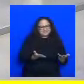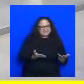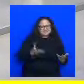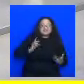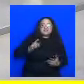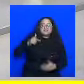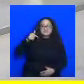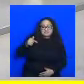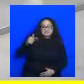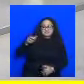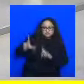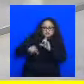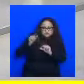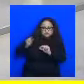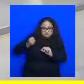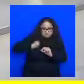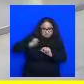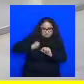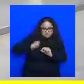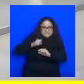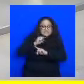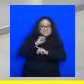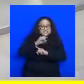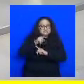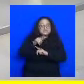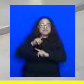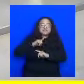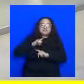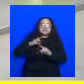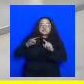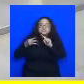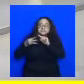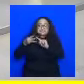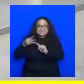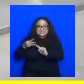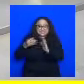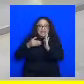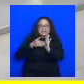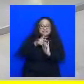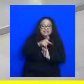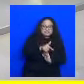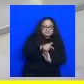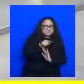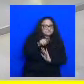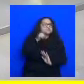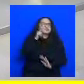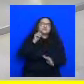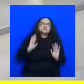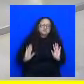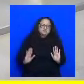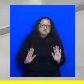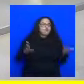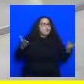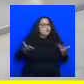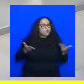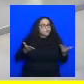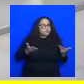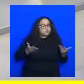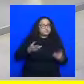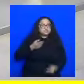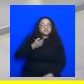do coração. Se você tiver de 3 a 7 acertos ou acertar o time do coração, você ganha prêmio. Hoje o sorteio do